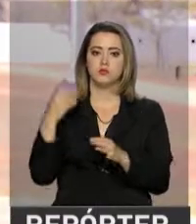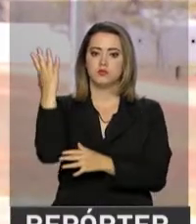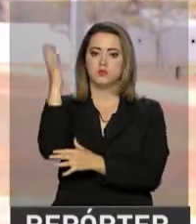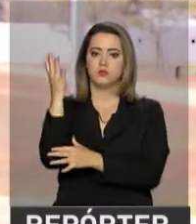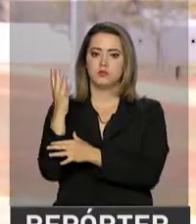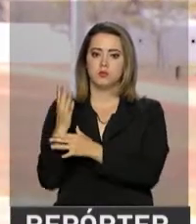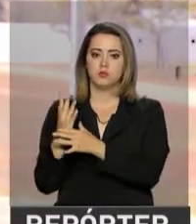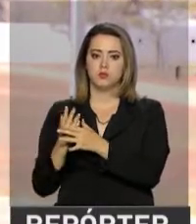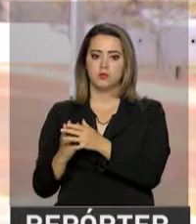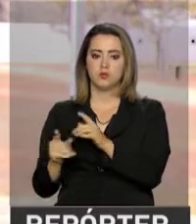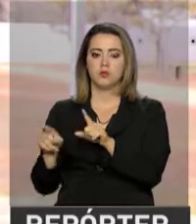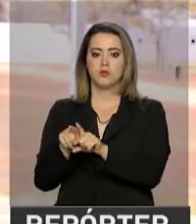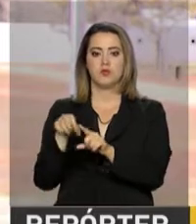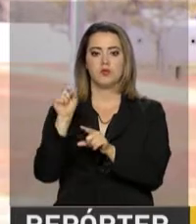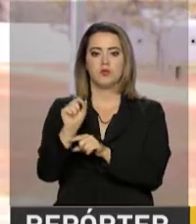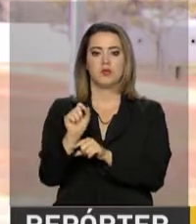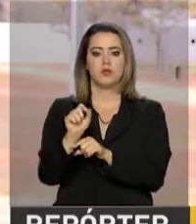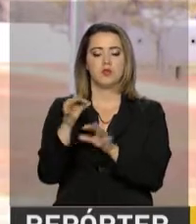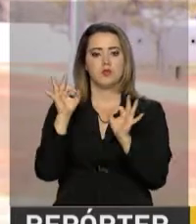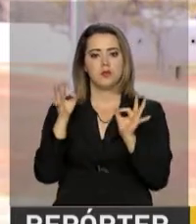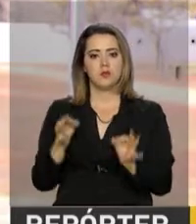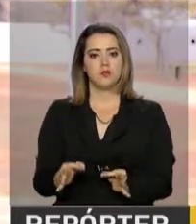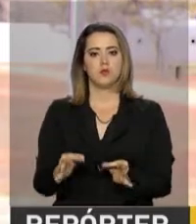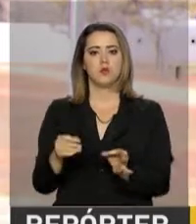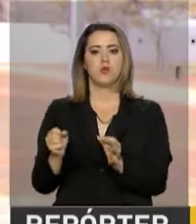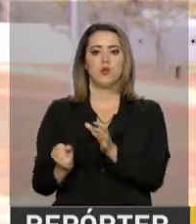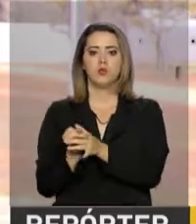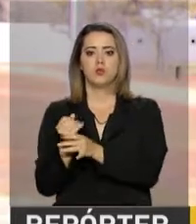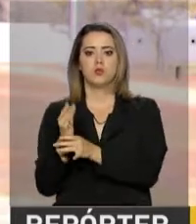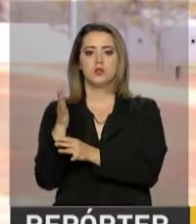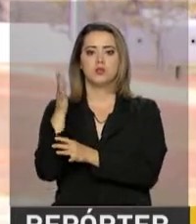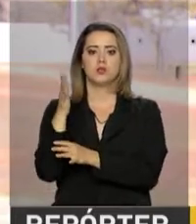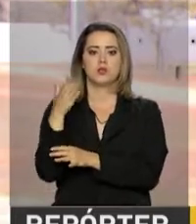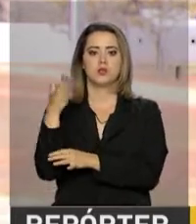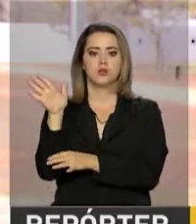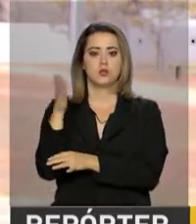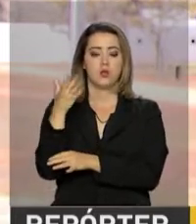ficar exposta da maneira correta, com as cores e